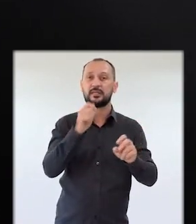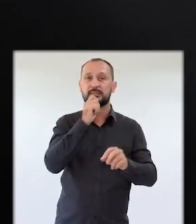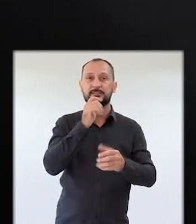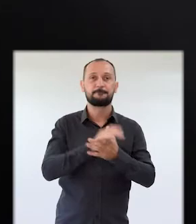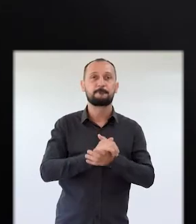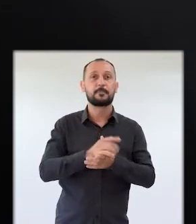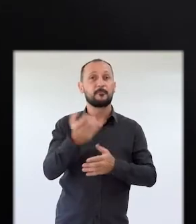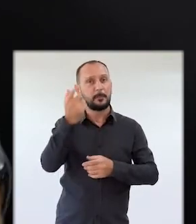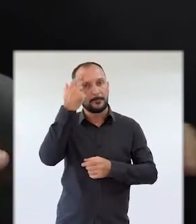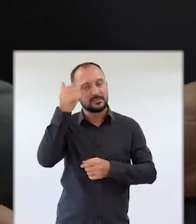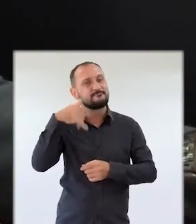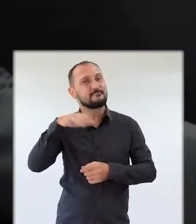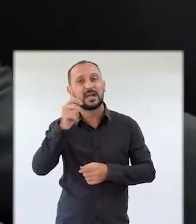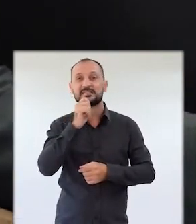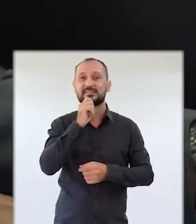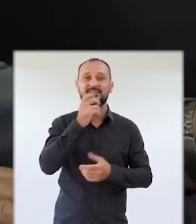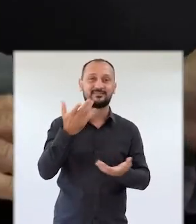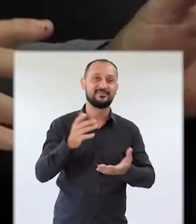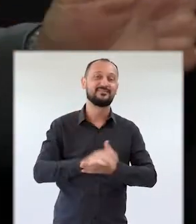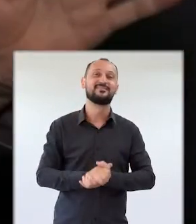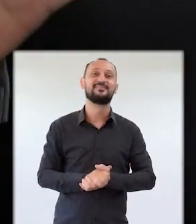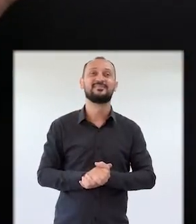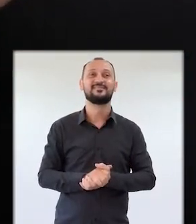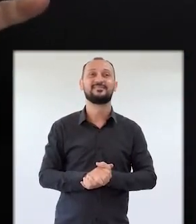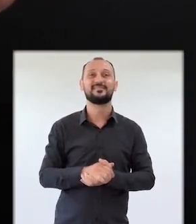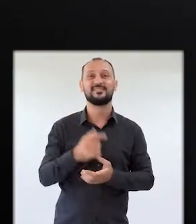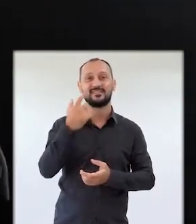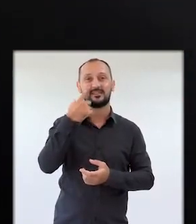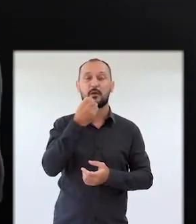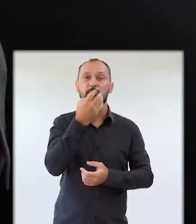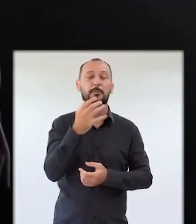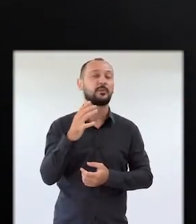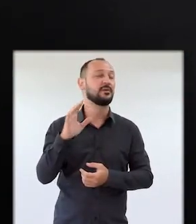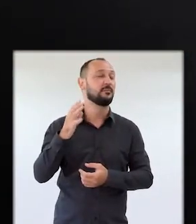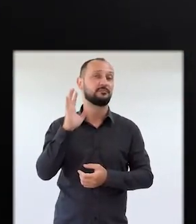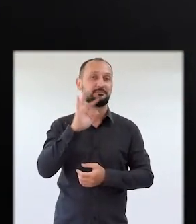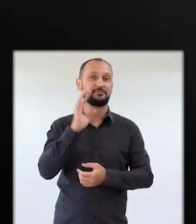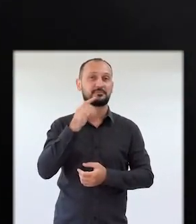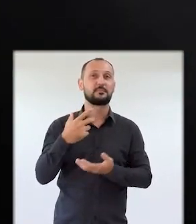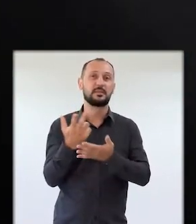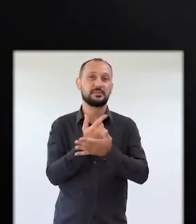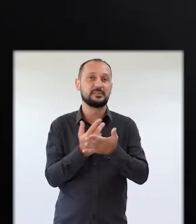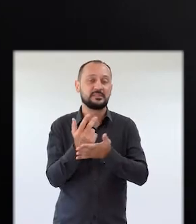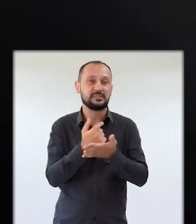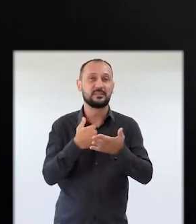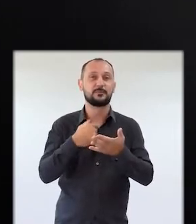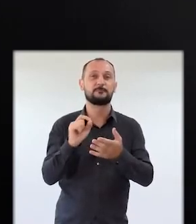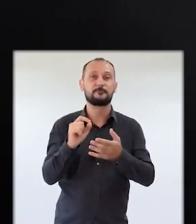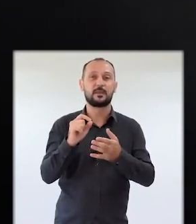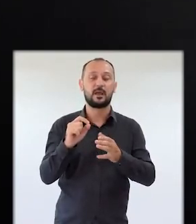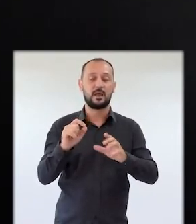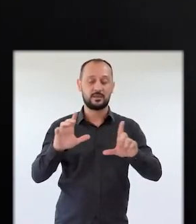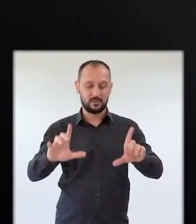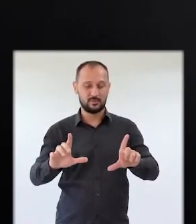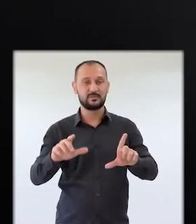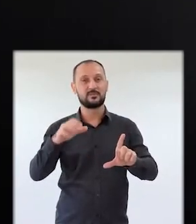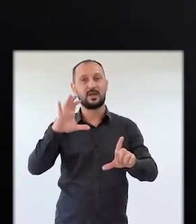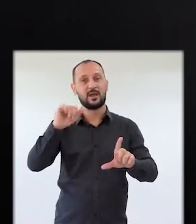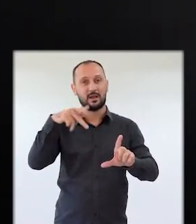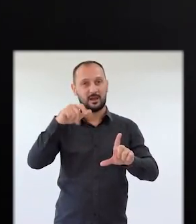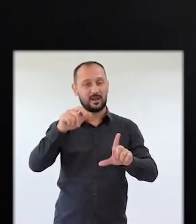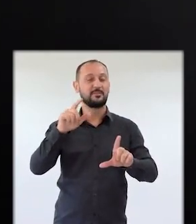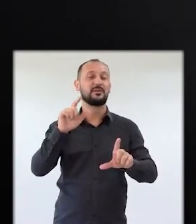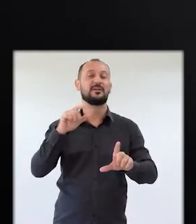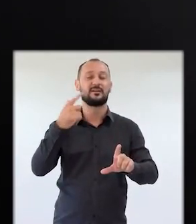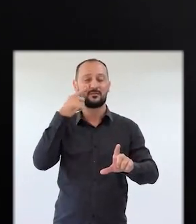está fechado, Vamos Pensar Mais Ainda. Né? E ele até foi muito gentil, me desenhou, né, eu apareço na capa